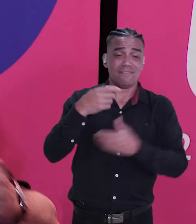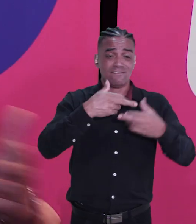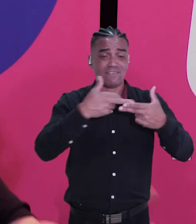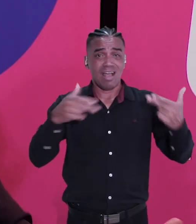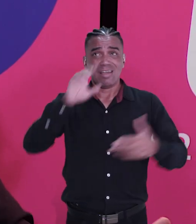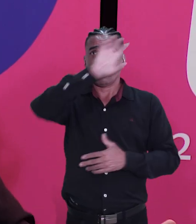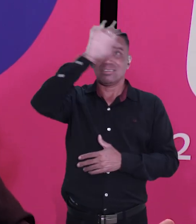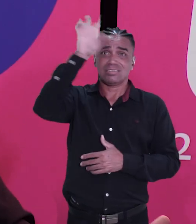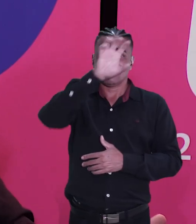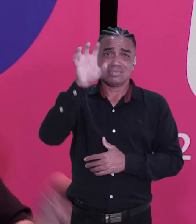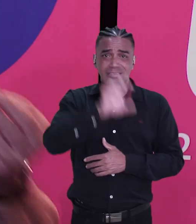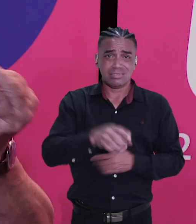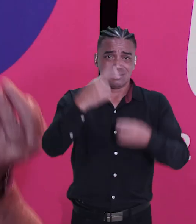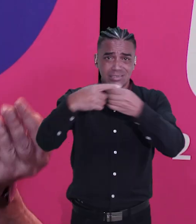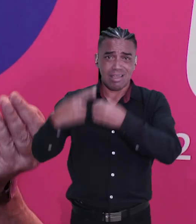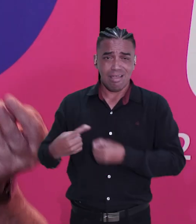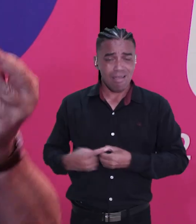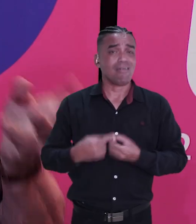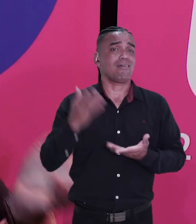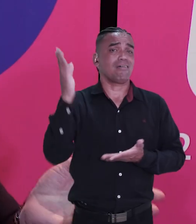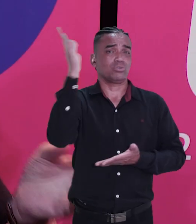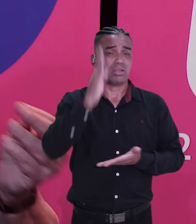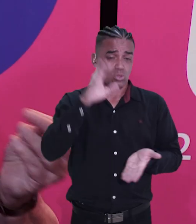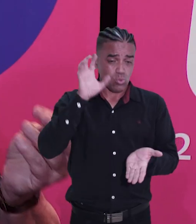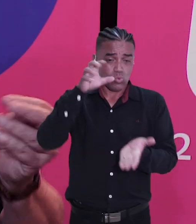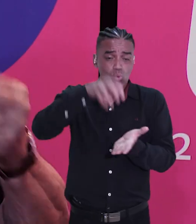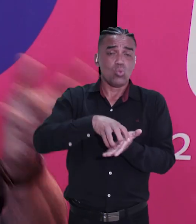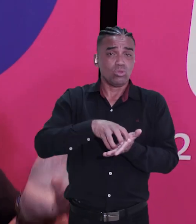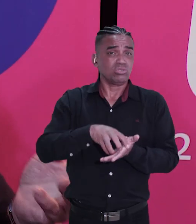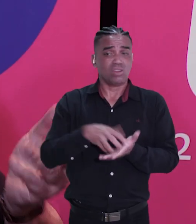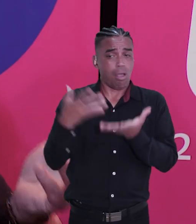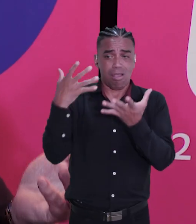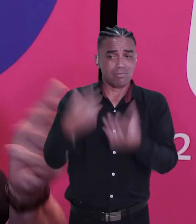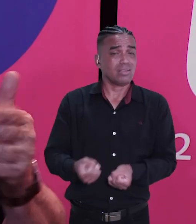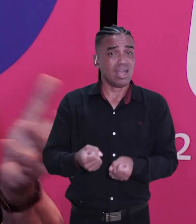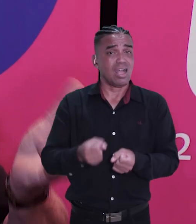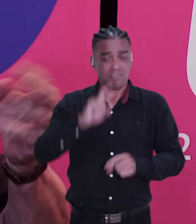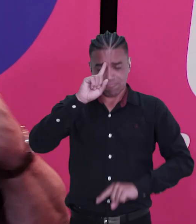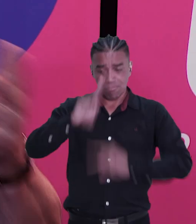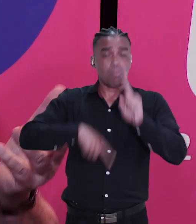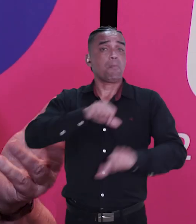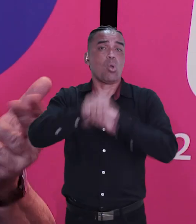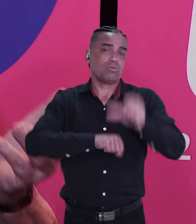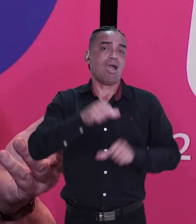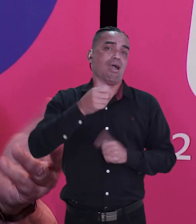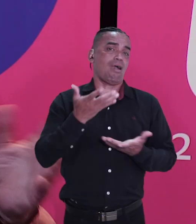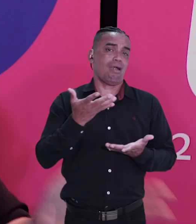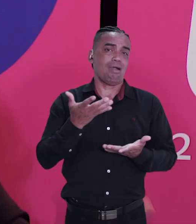tinha em várias cidades do Brasil, você tinha núcleos de pessoas que eram pessoas inconformadas com a situação e querendo se